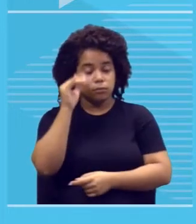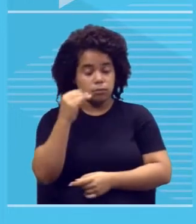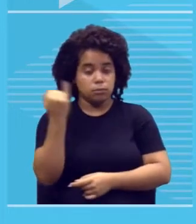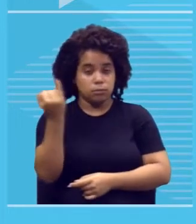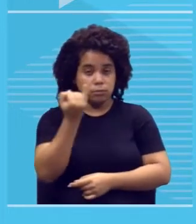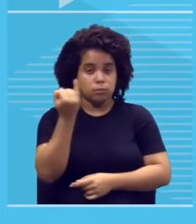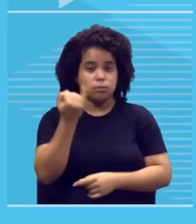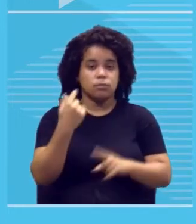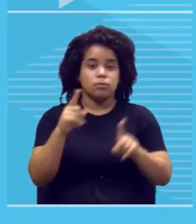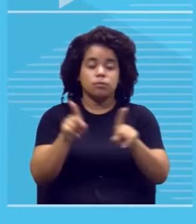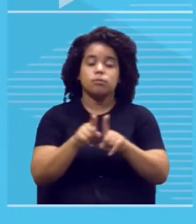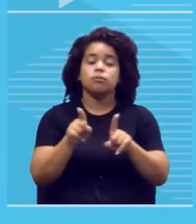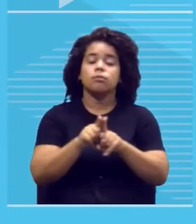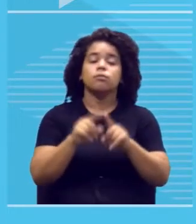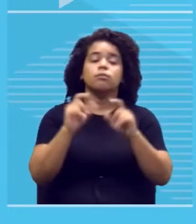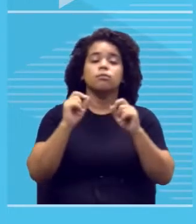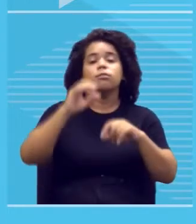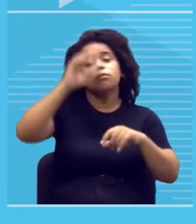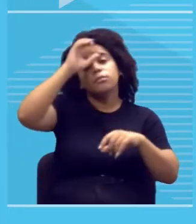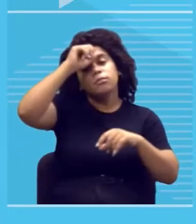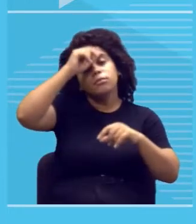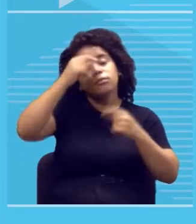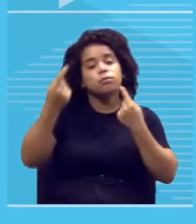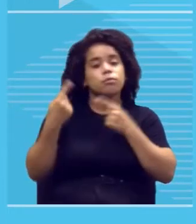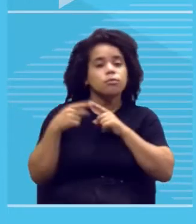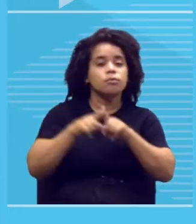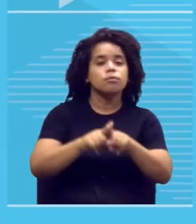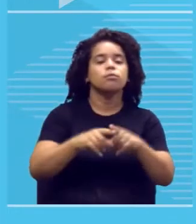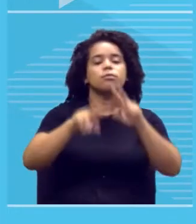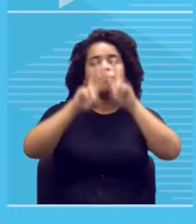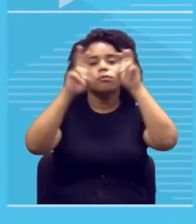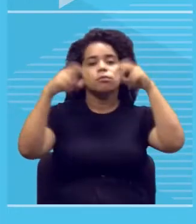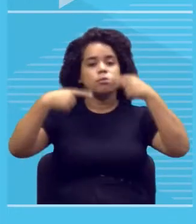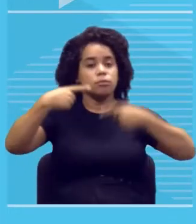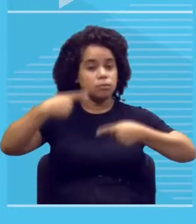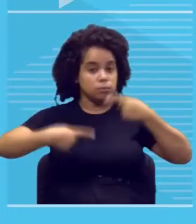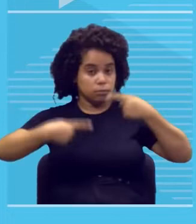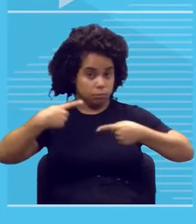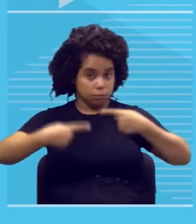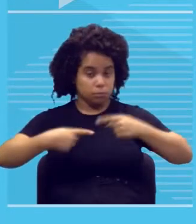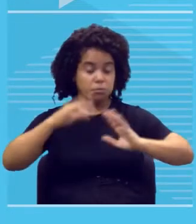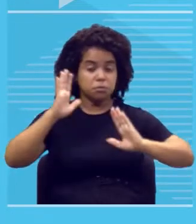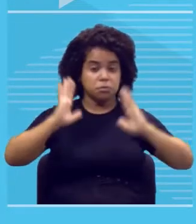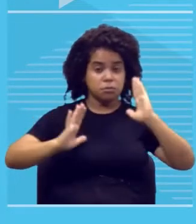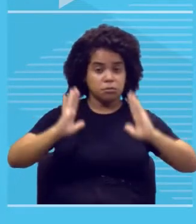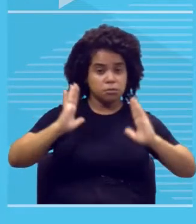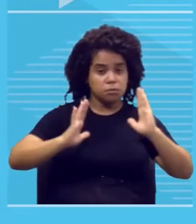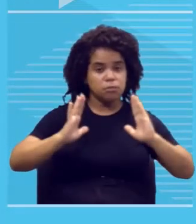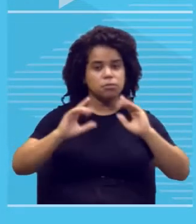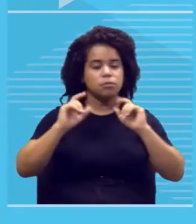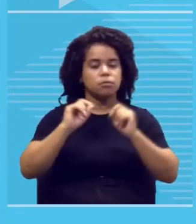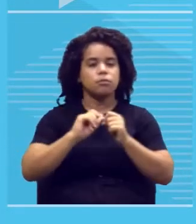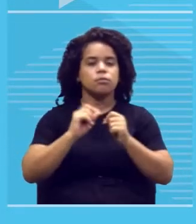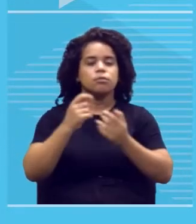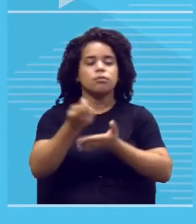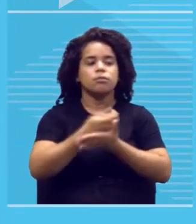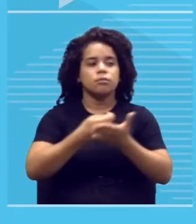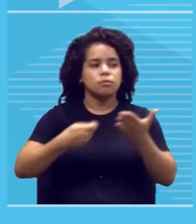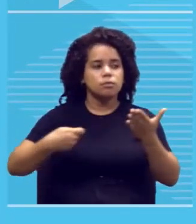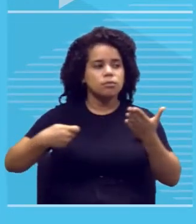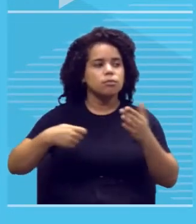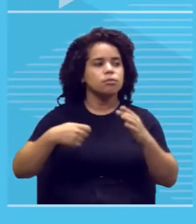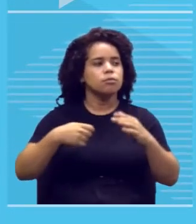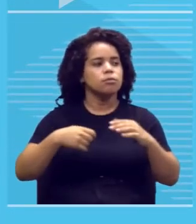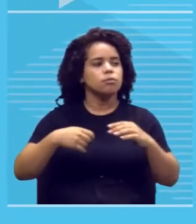e eu aprender sobre política e nessa época ele vai escrever por exemplo essa peça